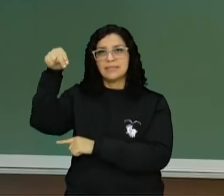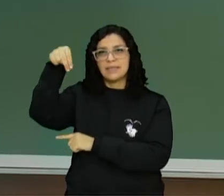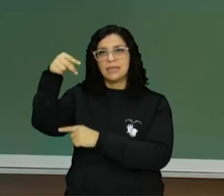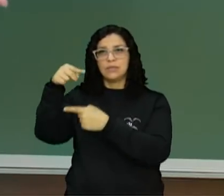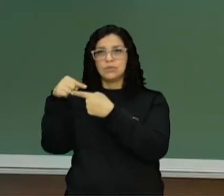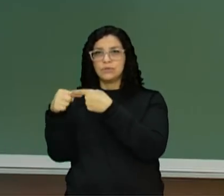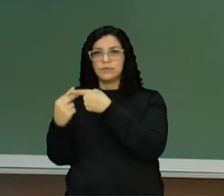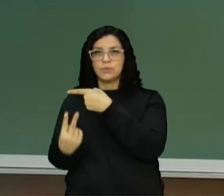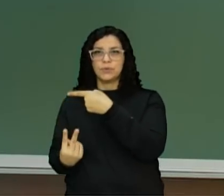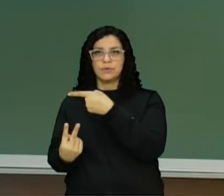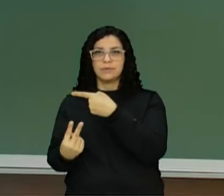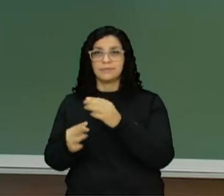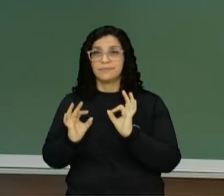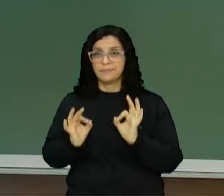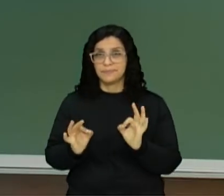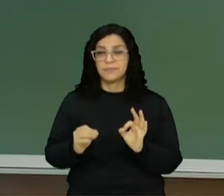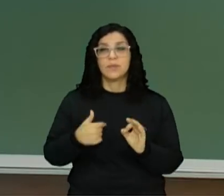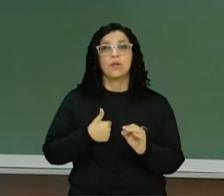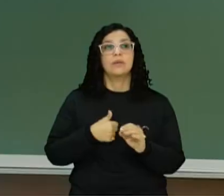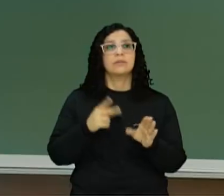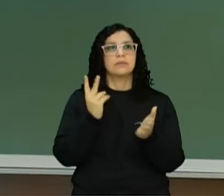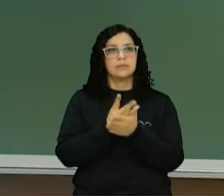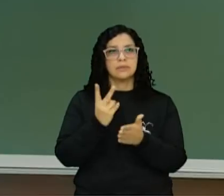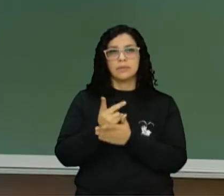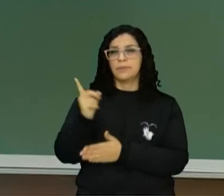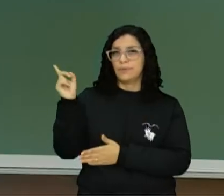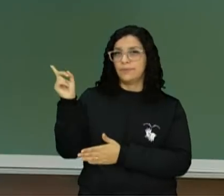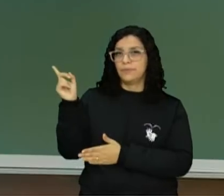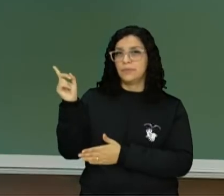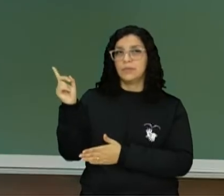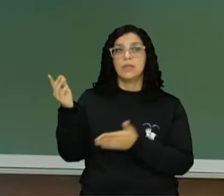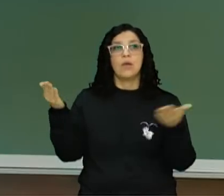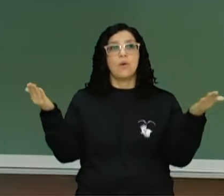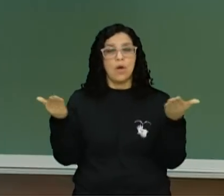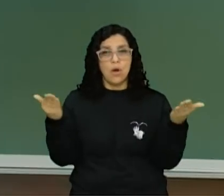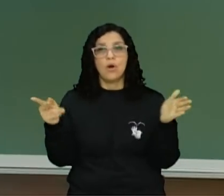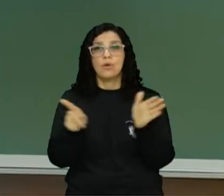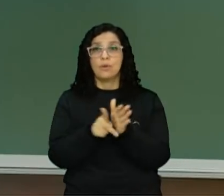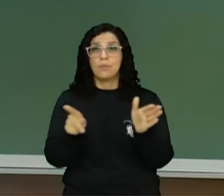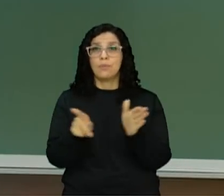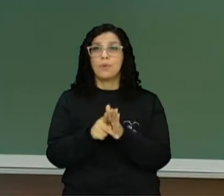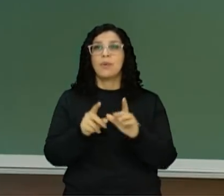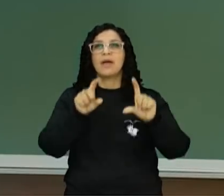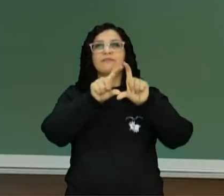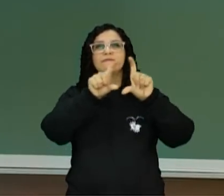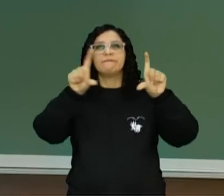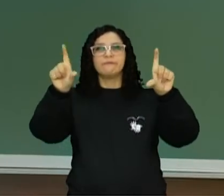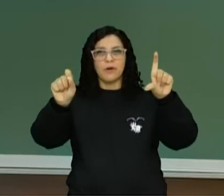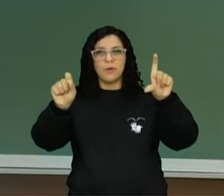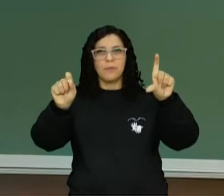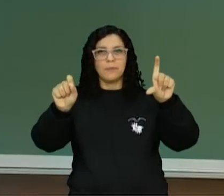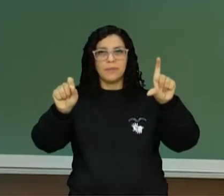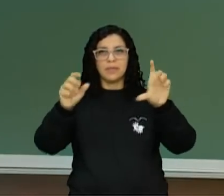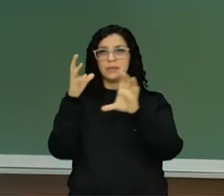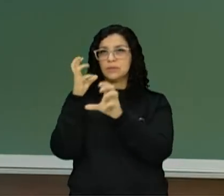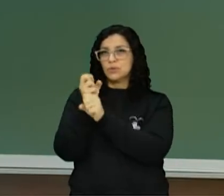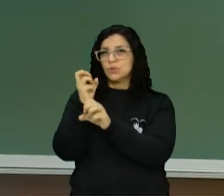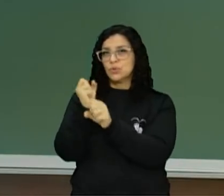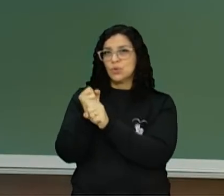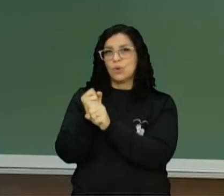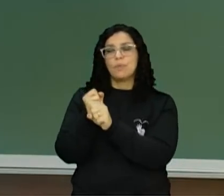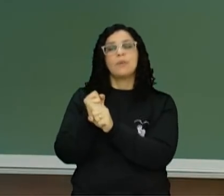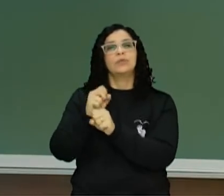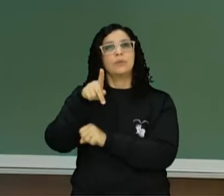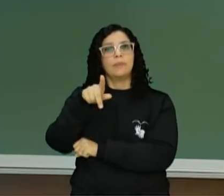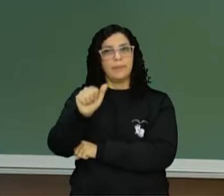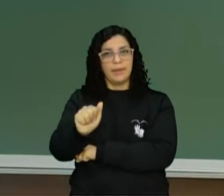ou seja, N sobre 2. Metade do número de termos. E aí, chegamos à nossa querida fórmula da soma dos